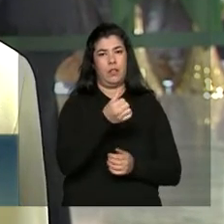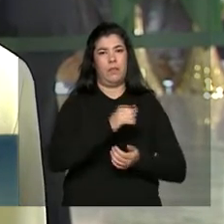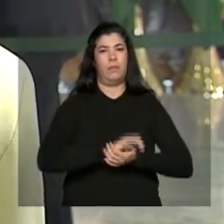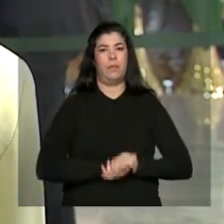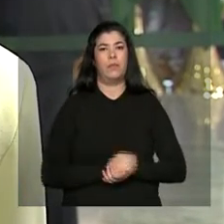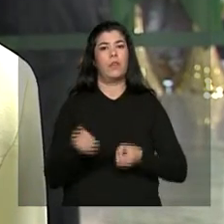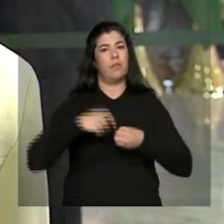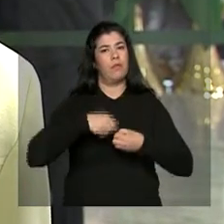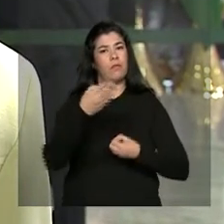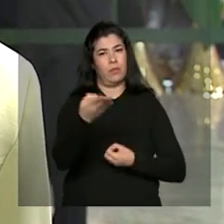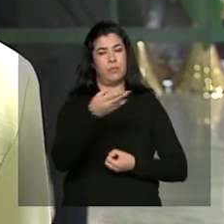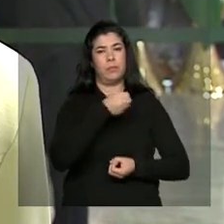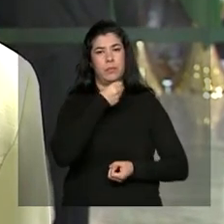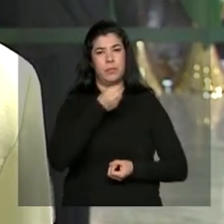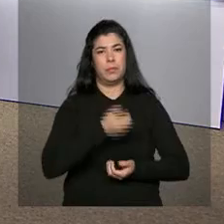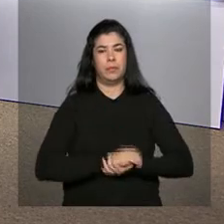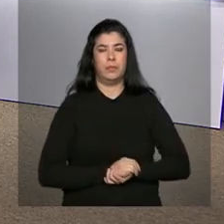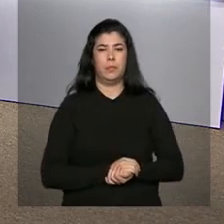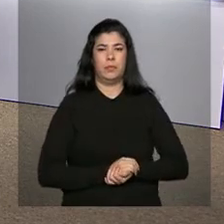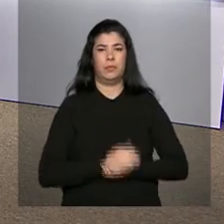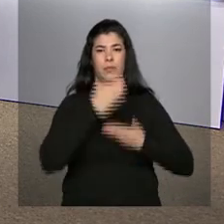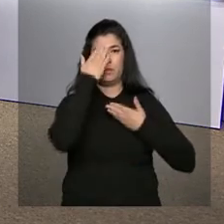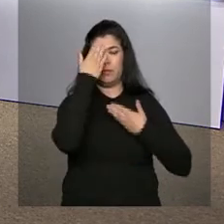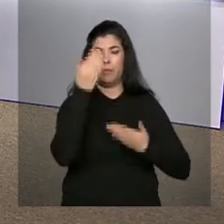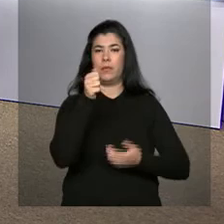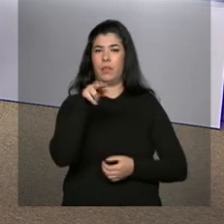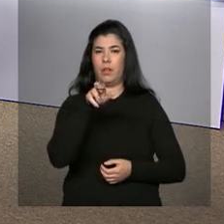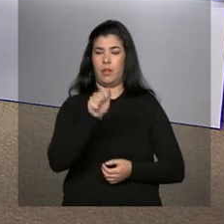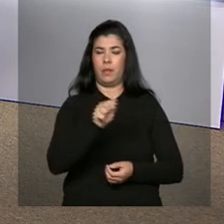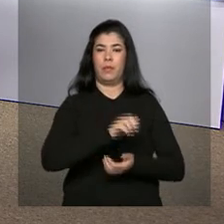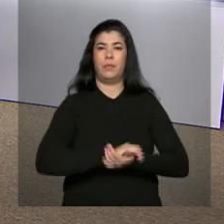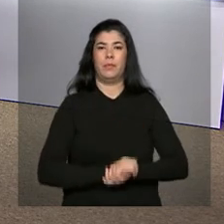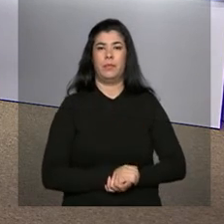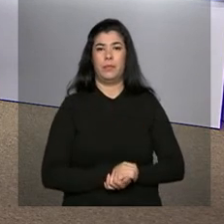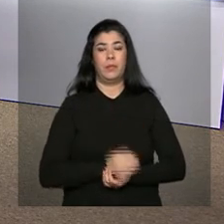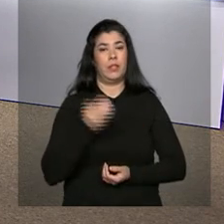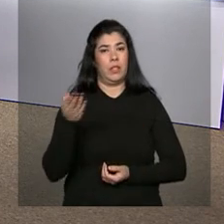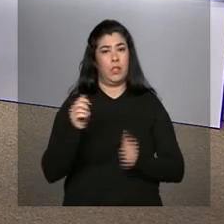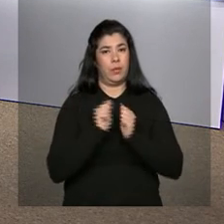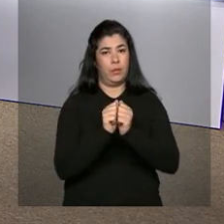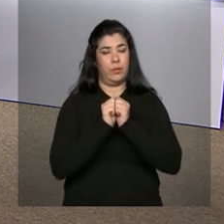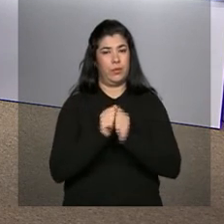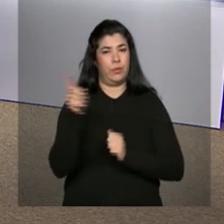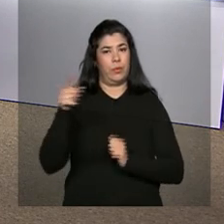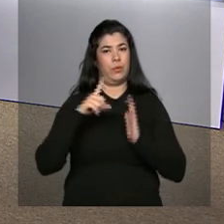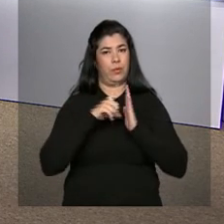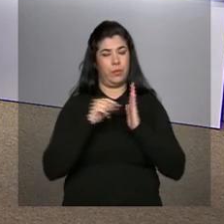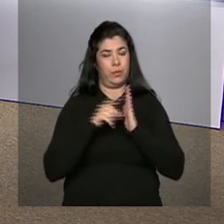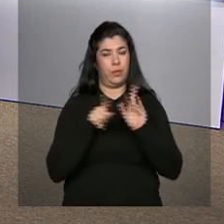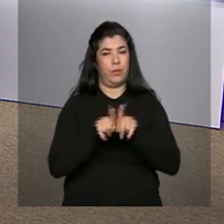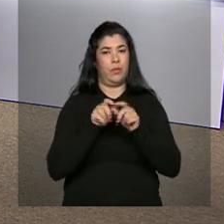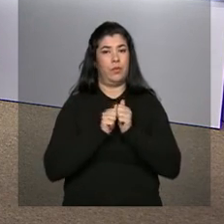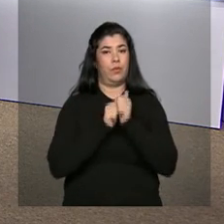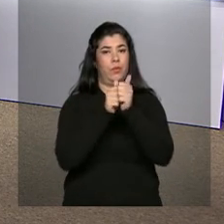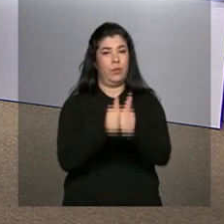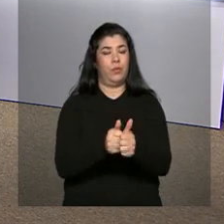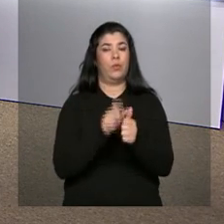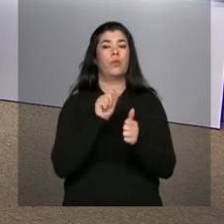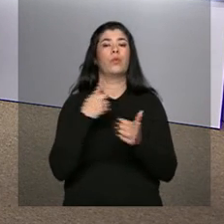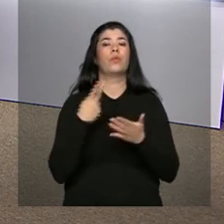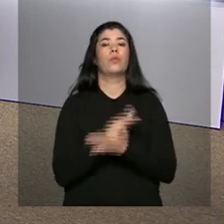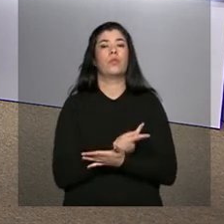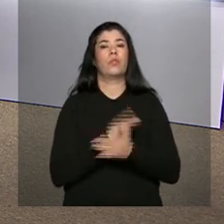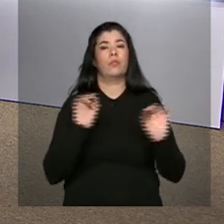2015-2016. Eu volto com você no estúdio. Obrigada, Ana Gabriela. Ela que está lá no Palácio do Planalto e vai acompanhar junto conosco